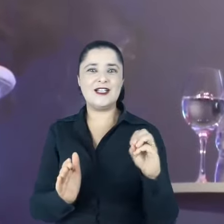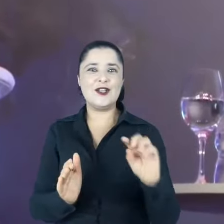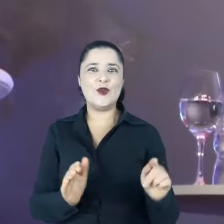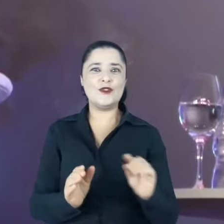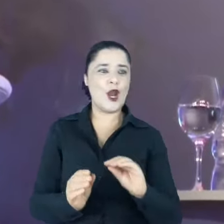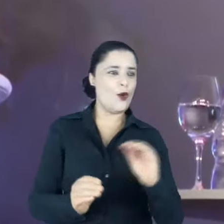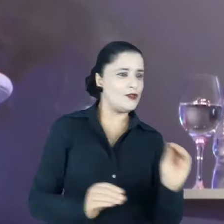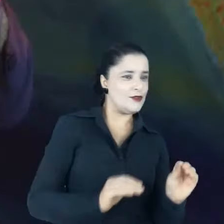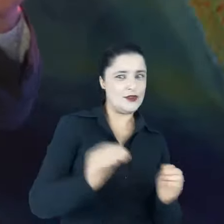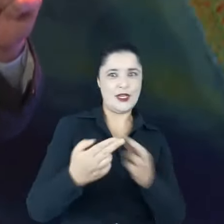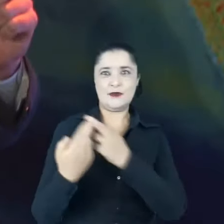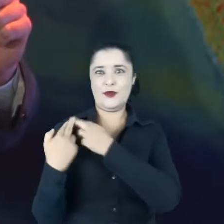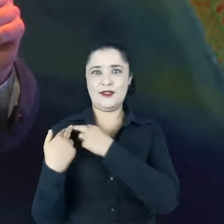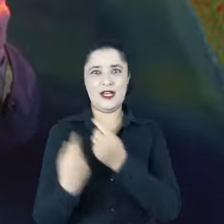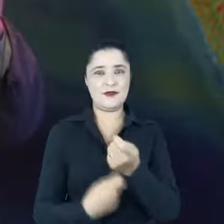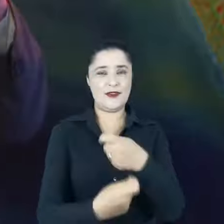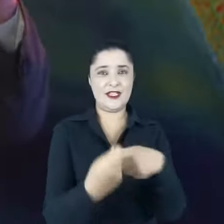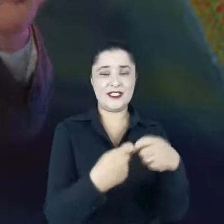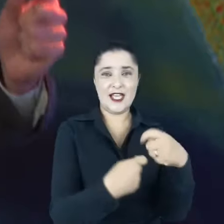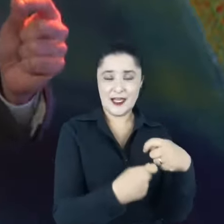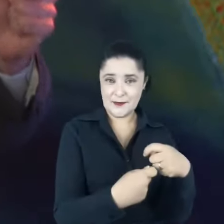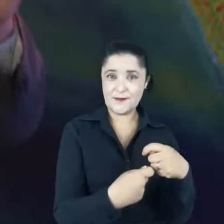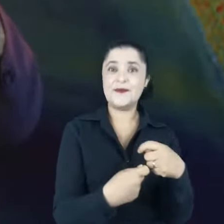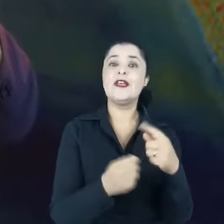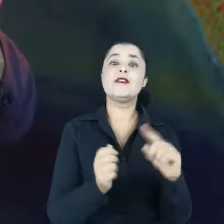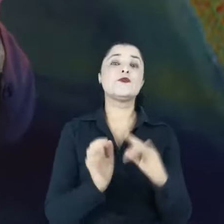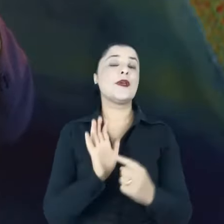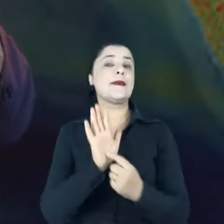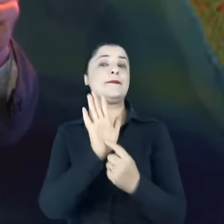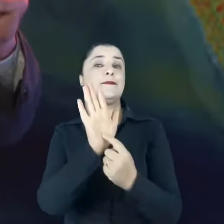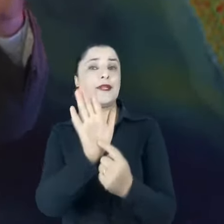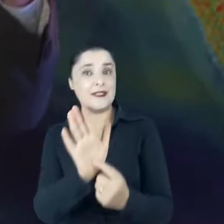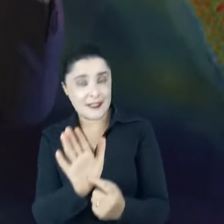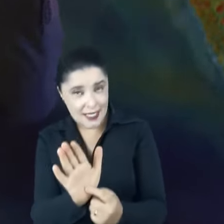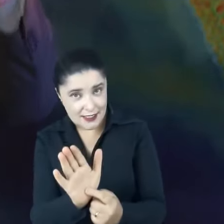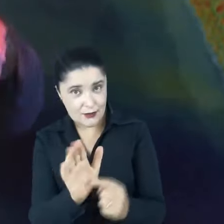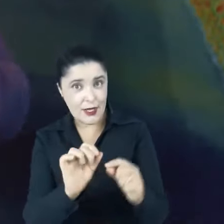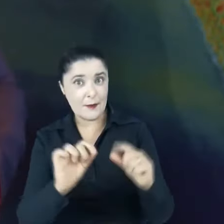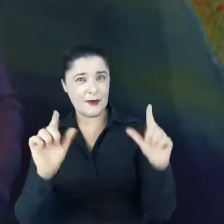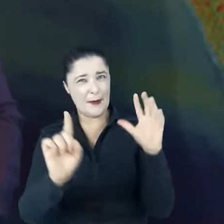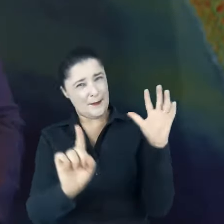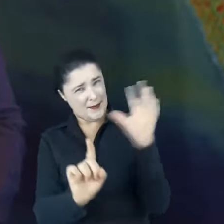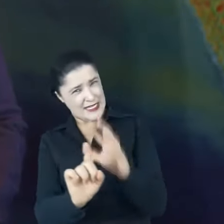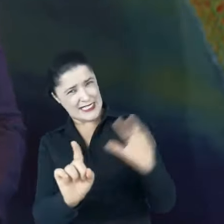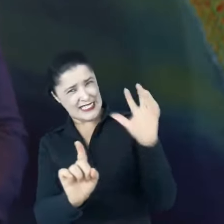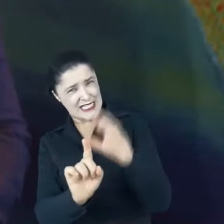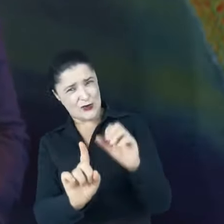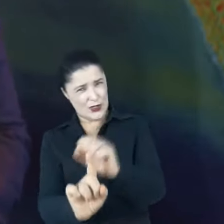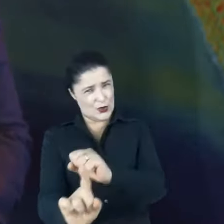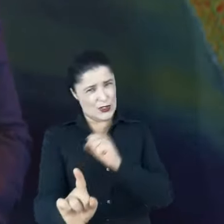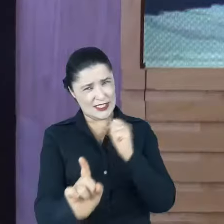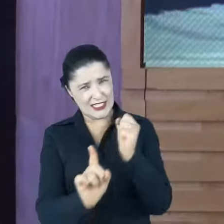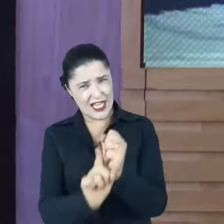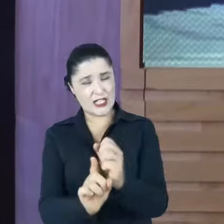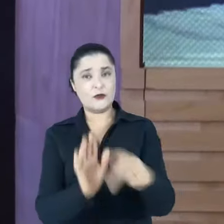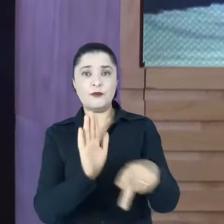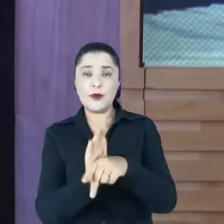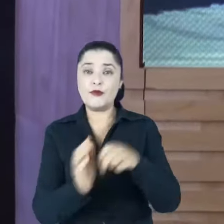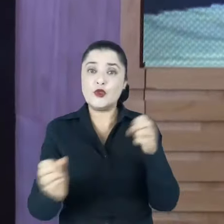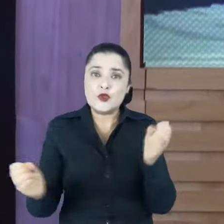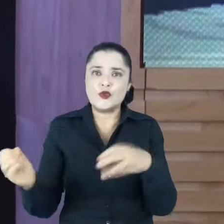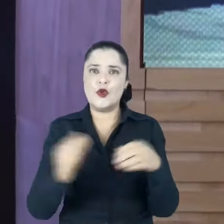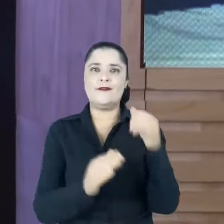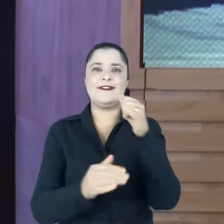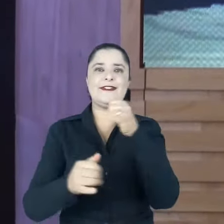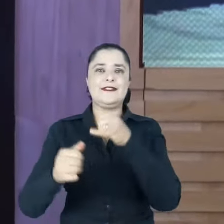financeira, isto representa o tamanho da pressão da sociedade em cima de nós, empresas.